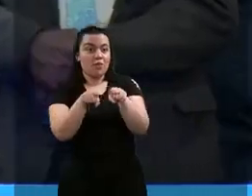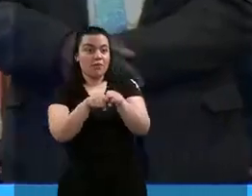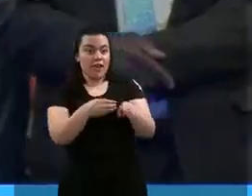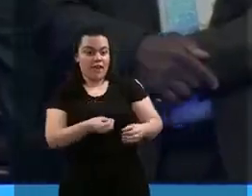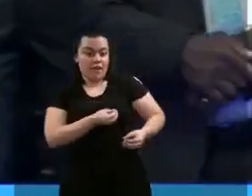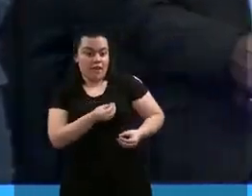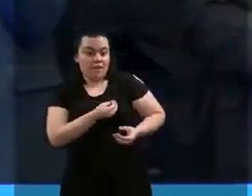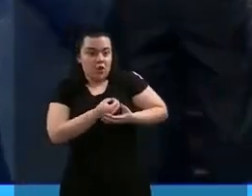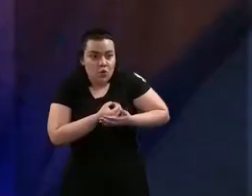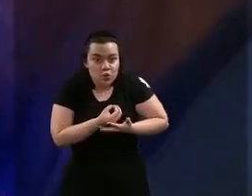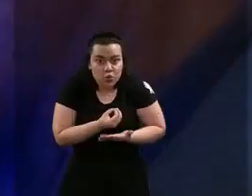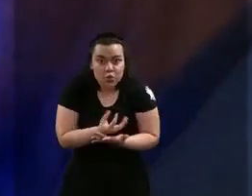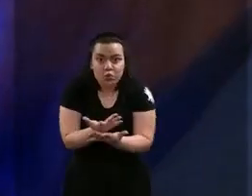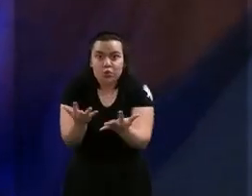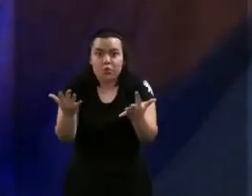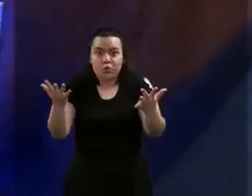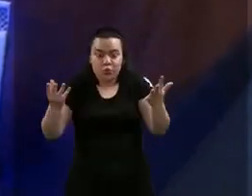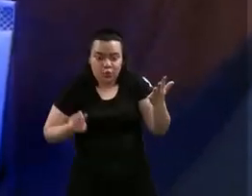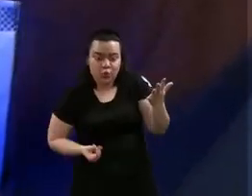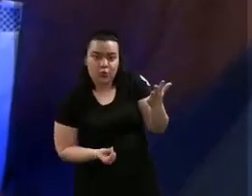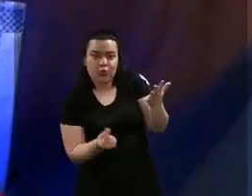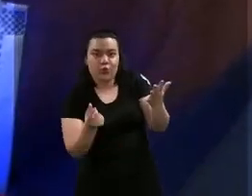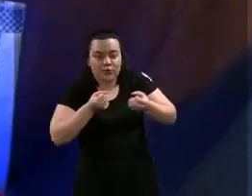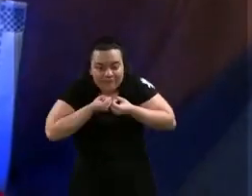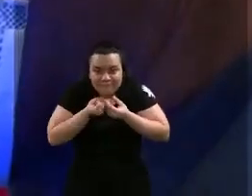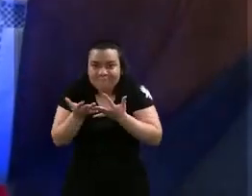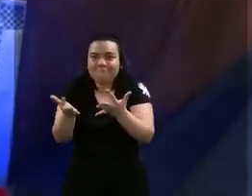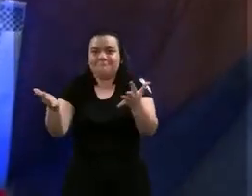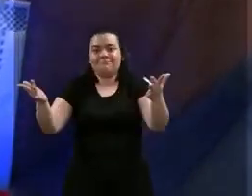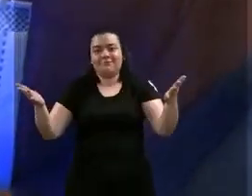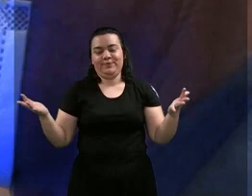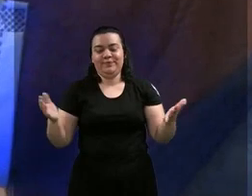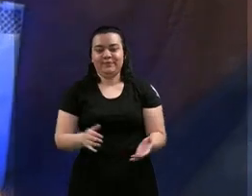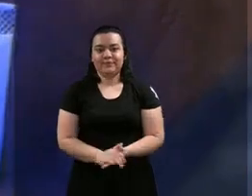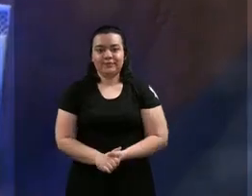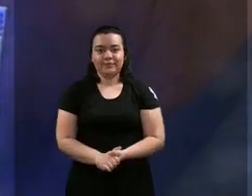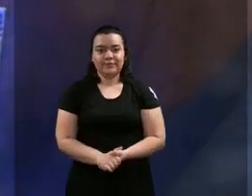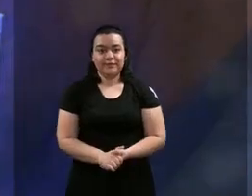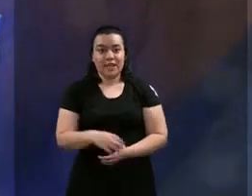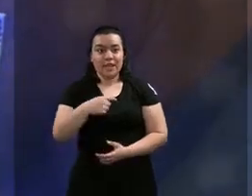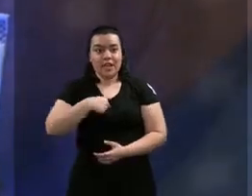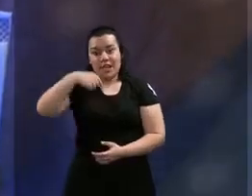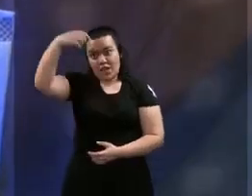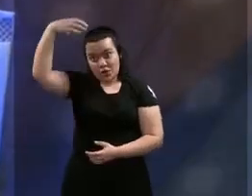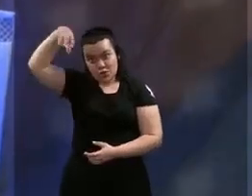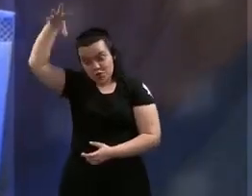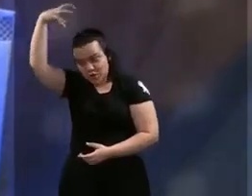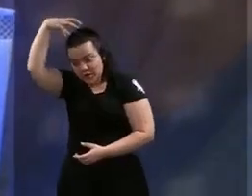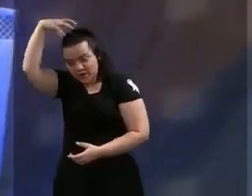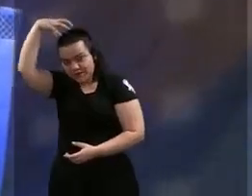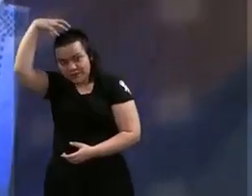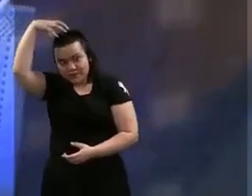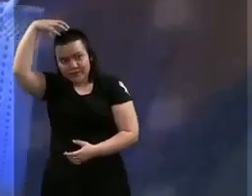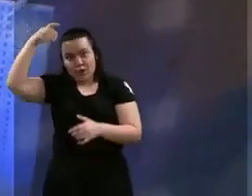João capítulo 12, o rei que vem em nome do Senhor. Em João capítulo 13, eu sou humilde